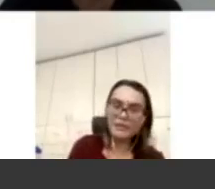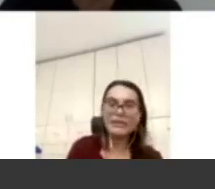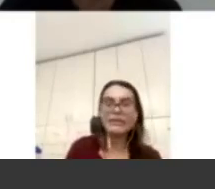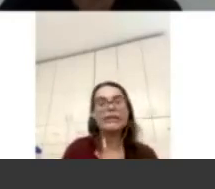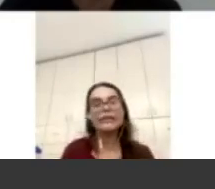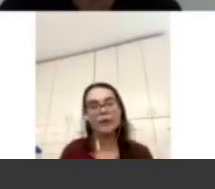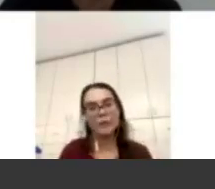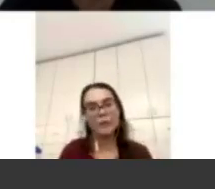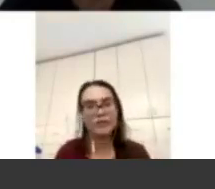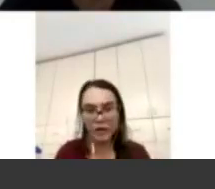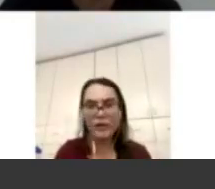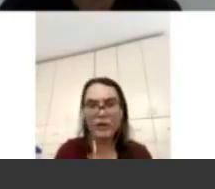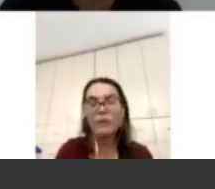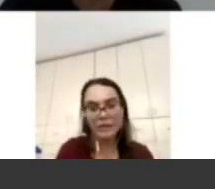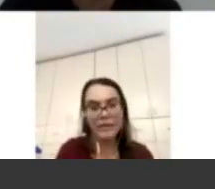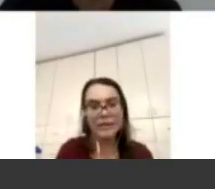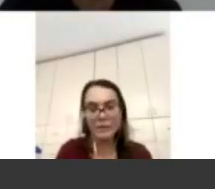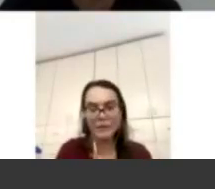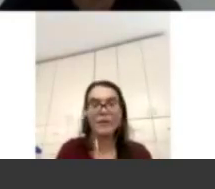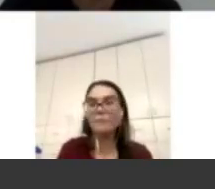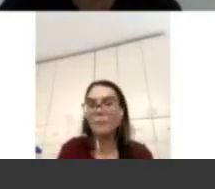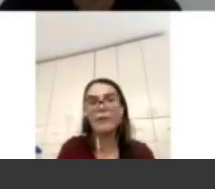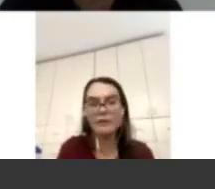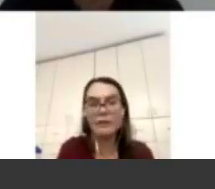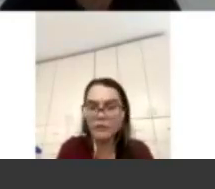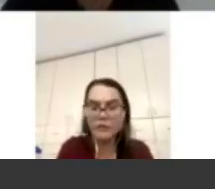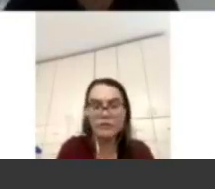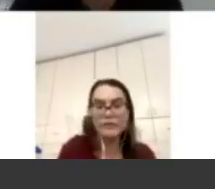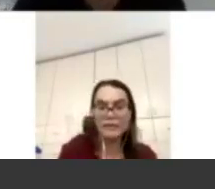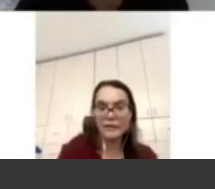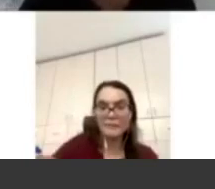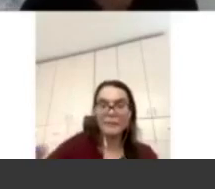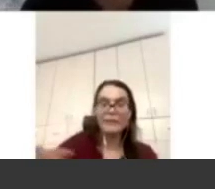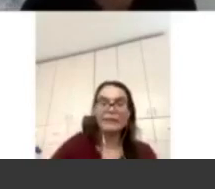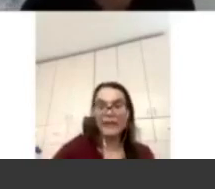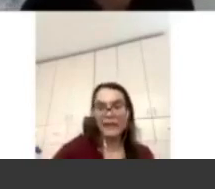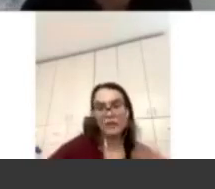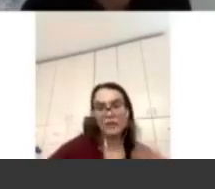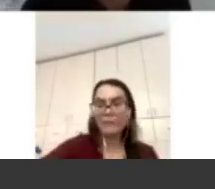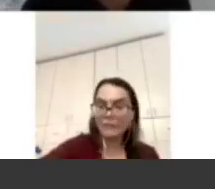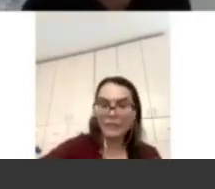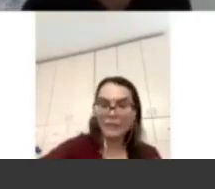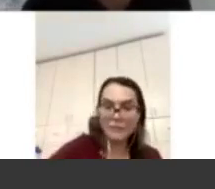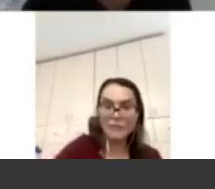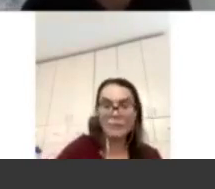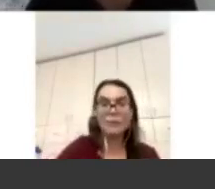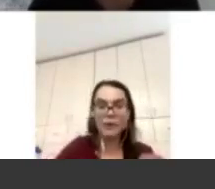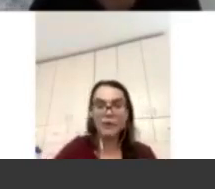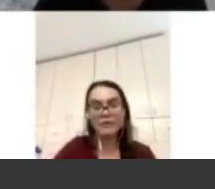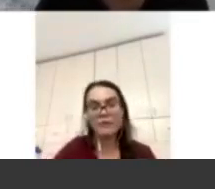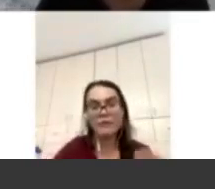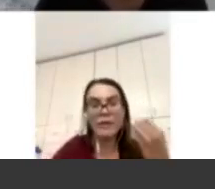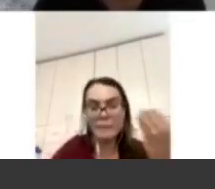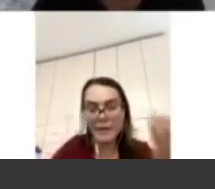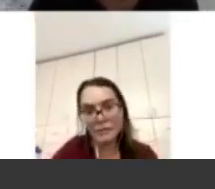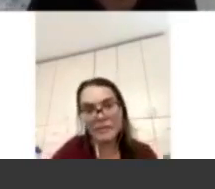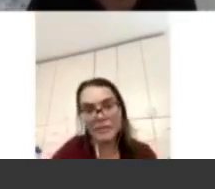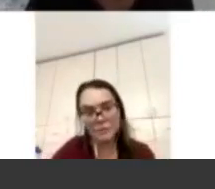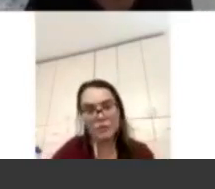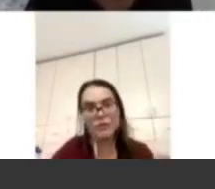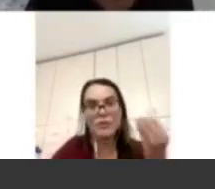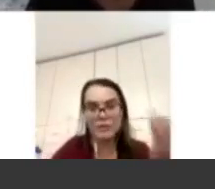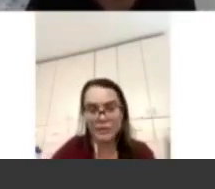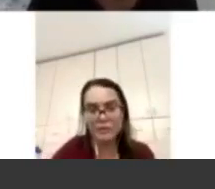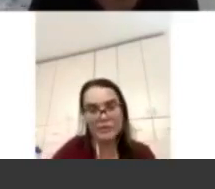só o guia e ele não é só o treinamento. Ele propõe intervenções no sistema. Desde o treinamento em equipe, que propõe inclusive o treinamento